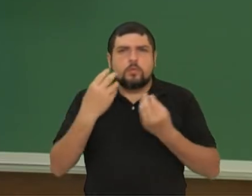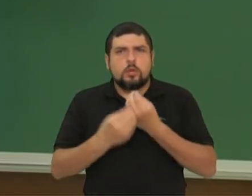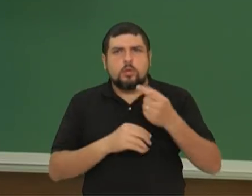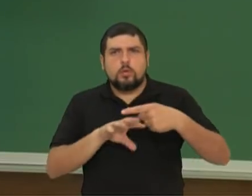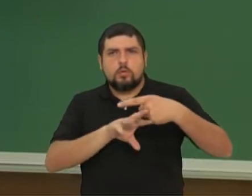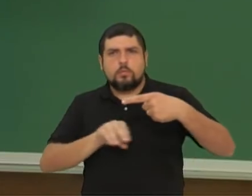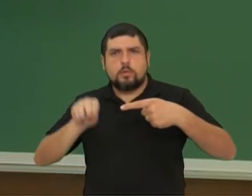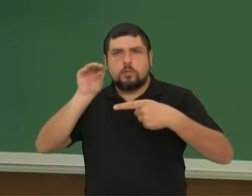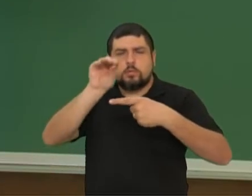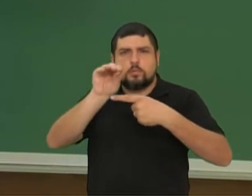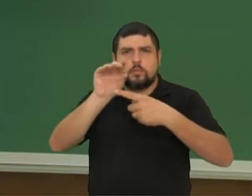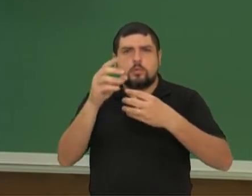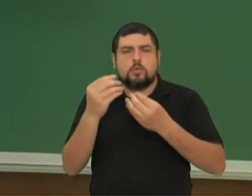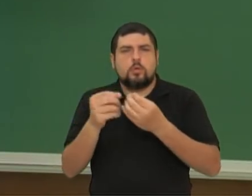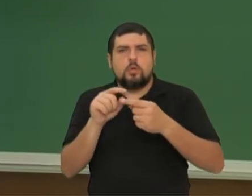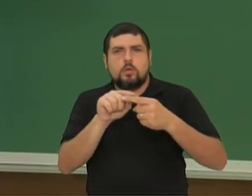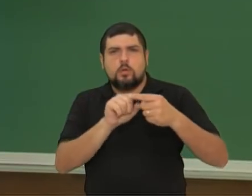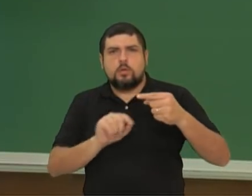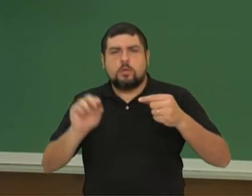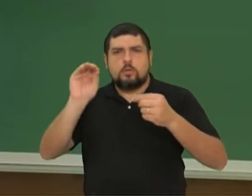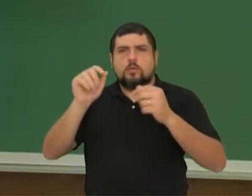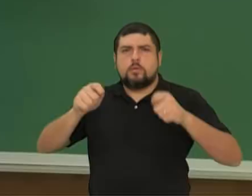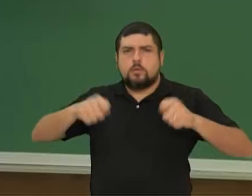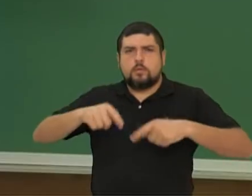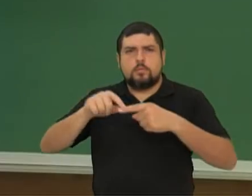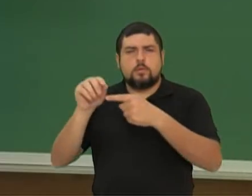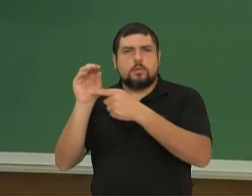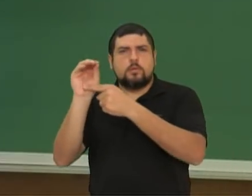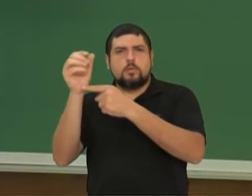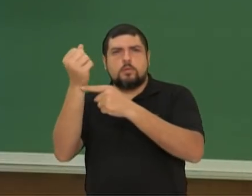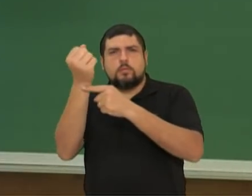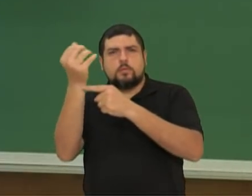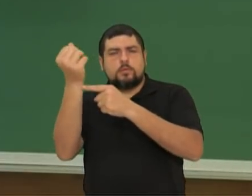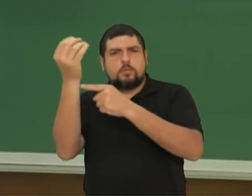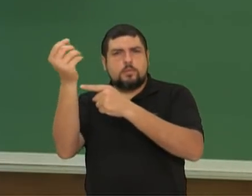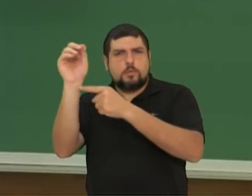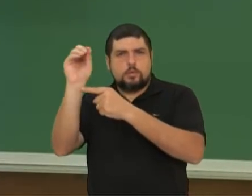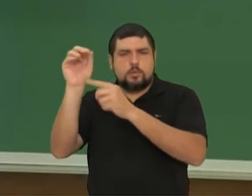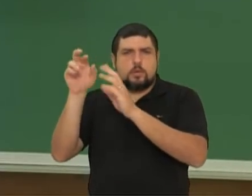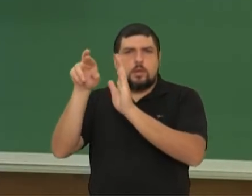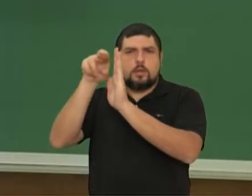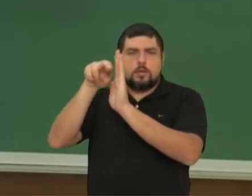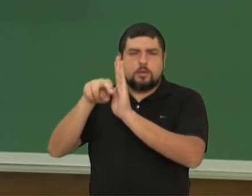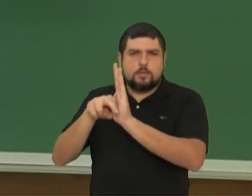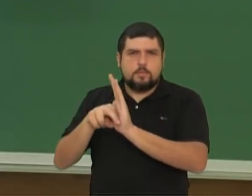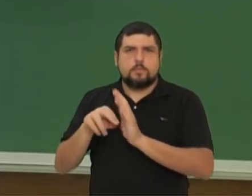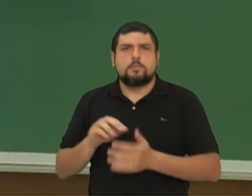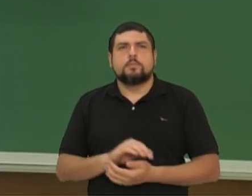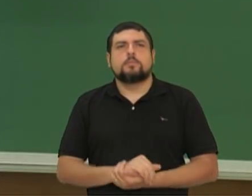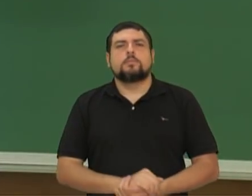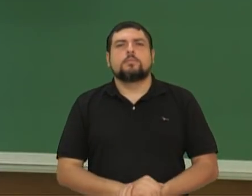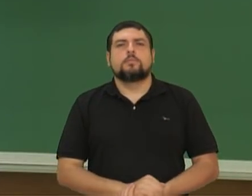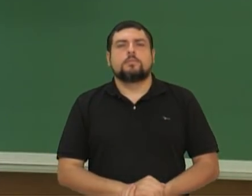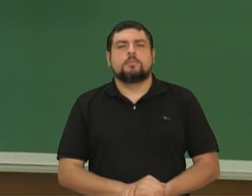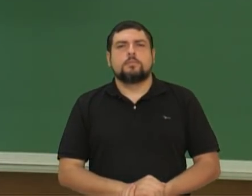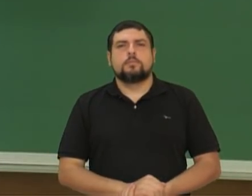reescreve ela no numerador, ou reescreve ela sozinha, né, a potência, com o expoente trocando de